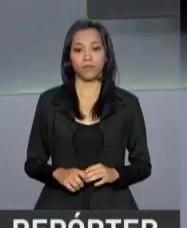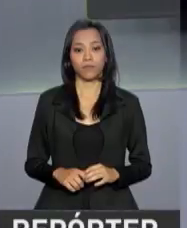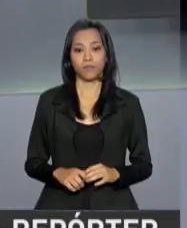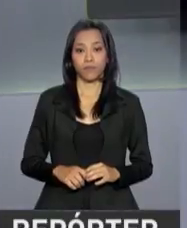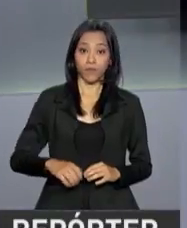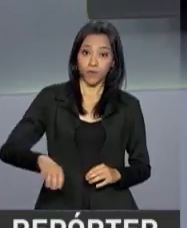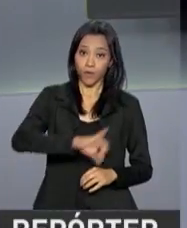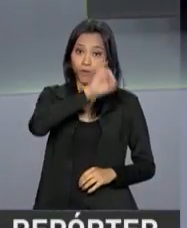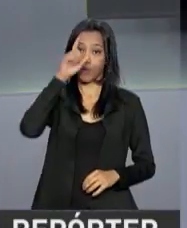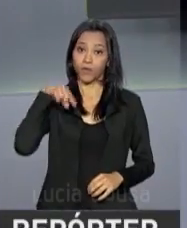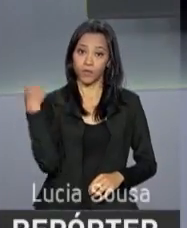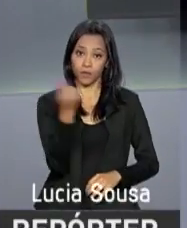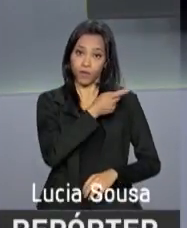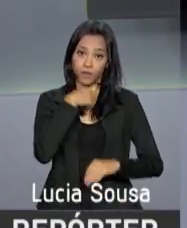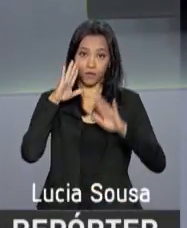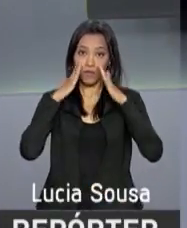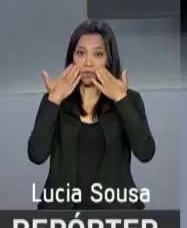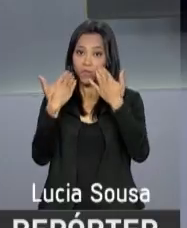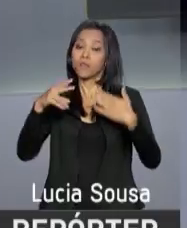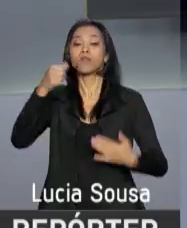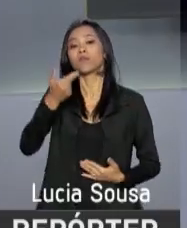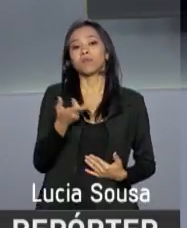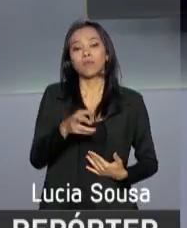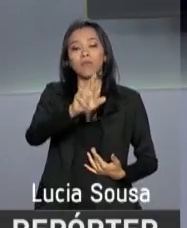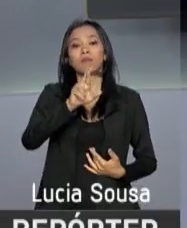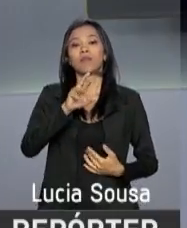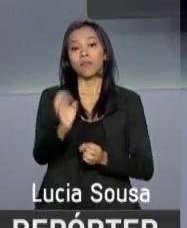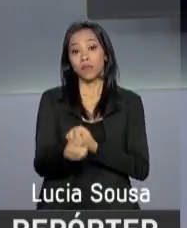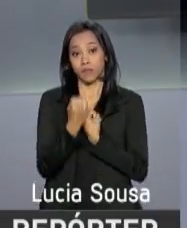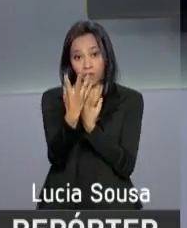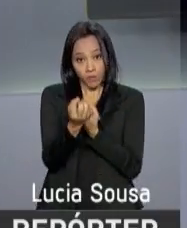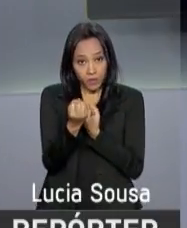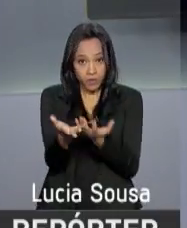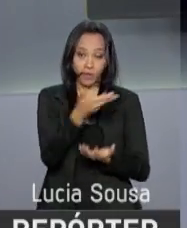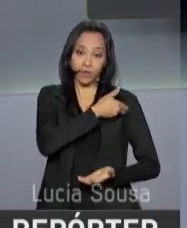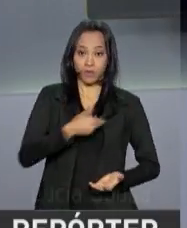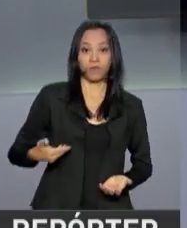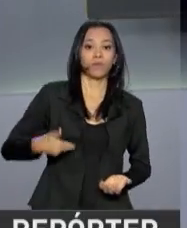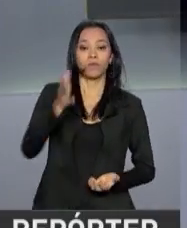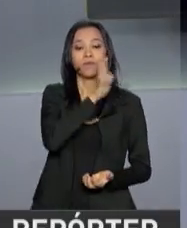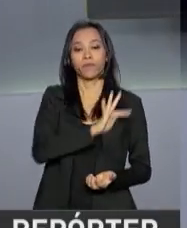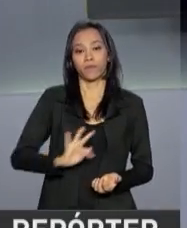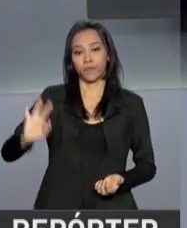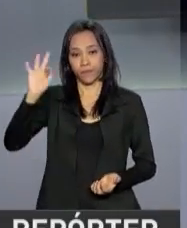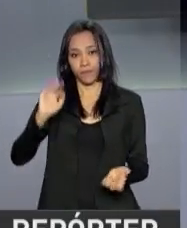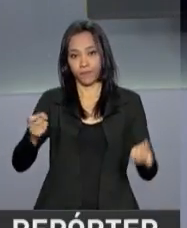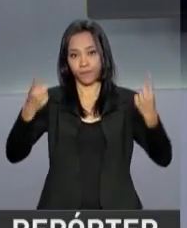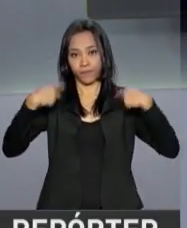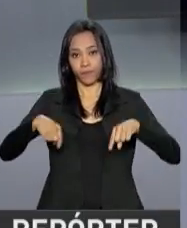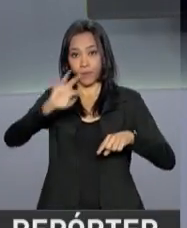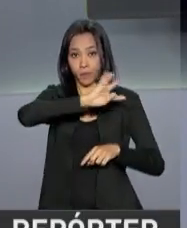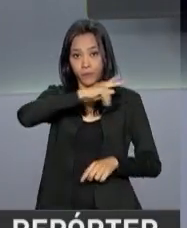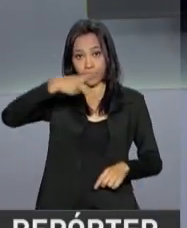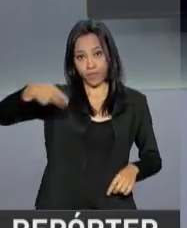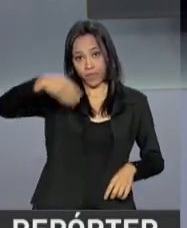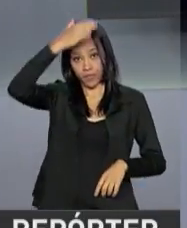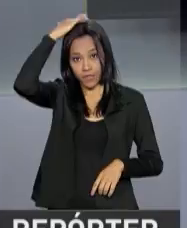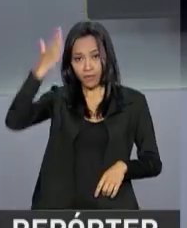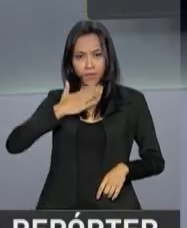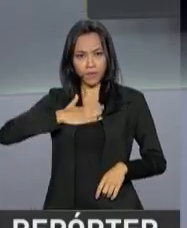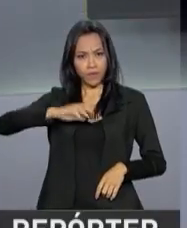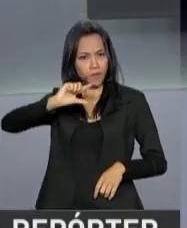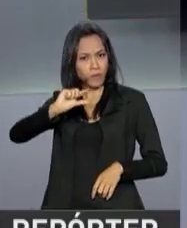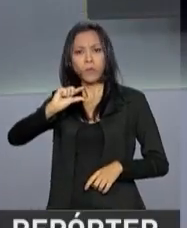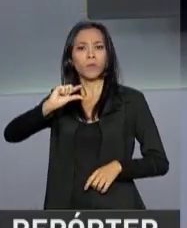Olá, estamos de volta com o repórter NBR e as notícias do governo federal. O presidente Michel Temer participa daqui